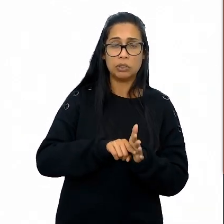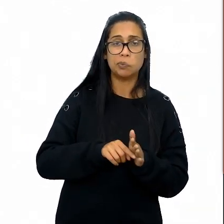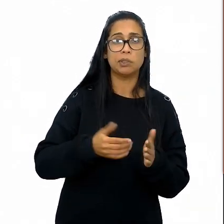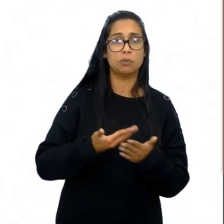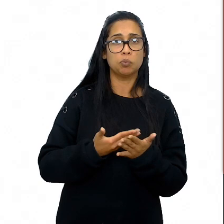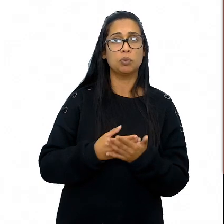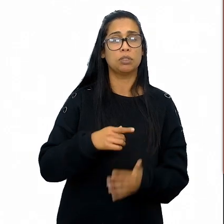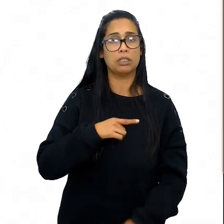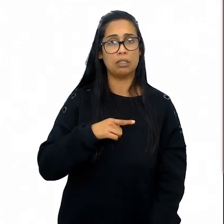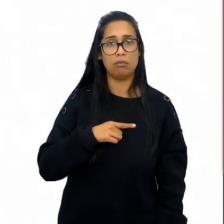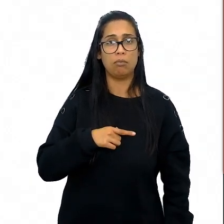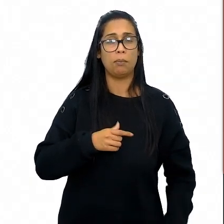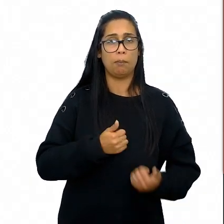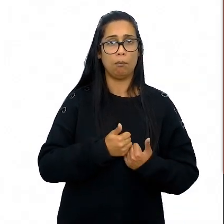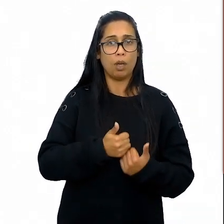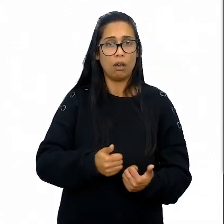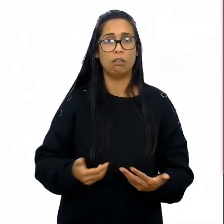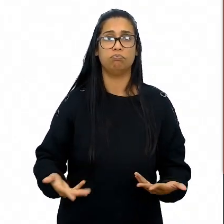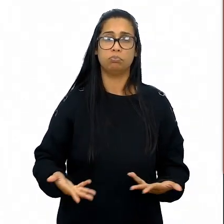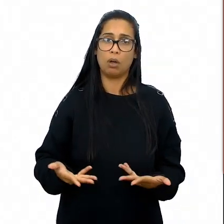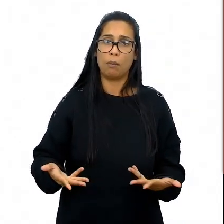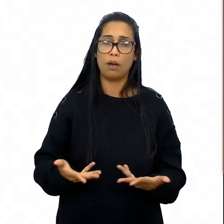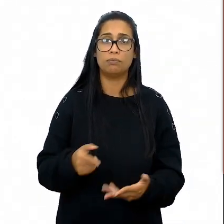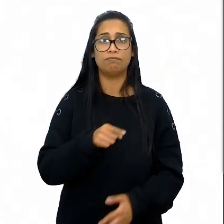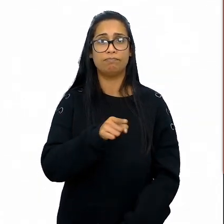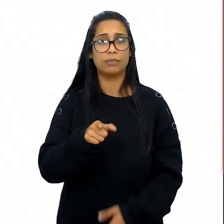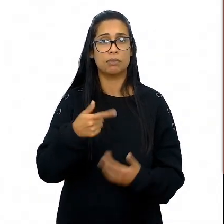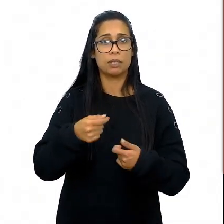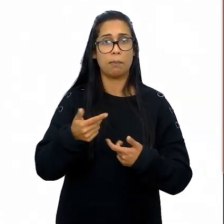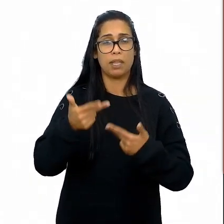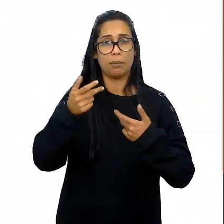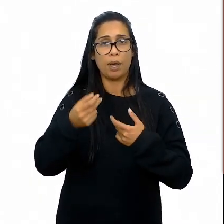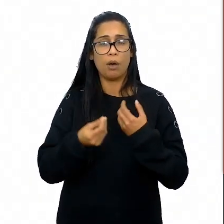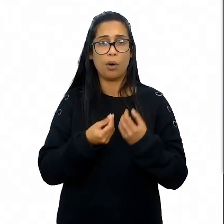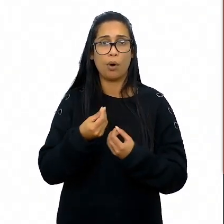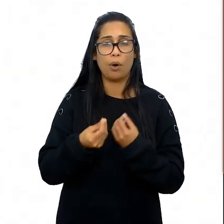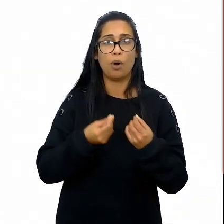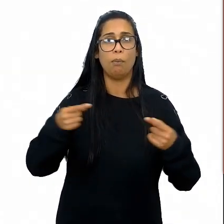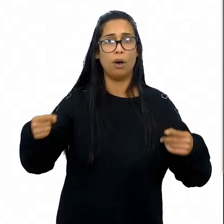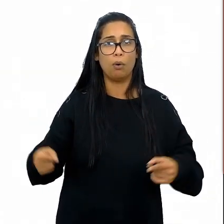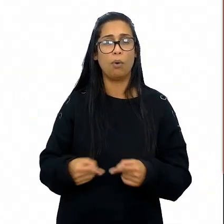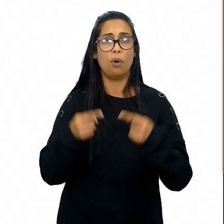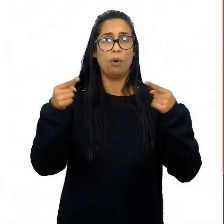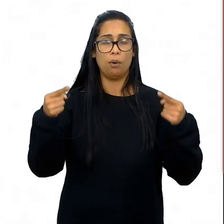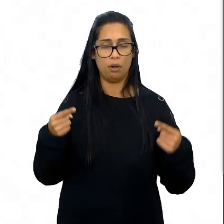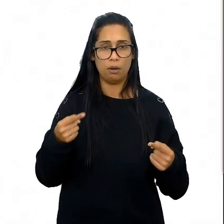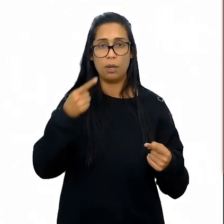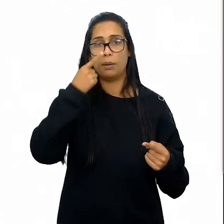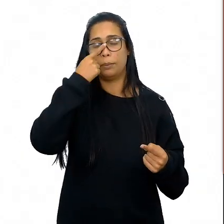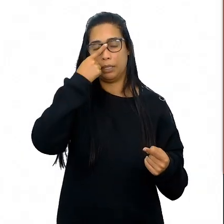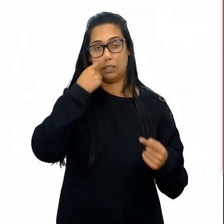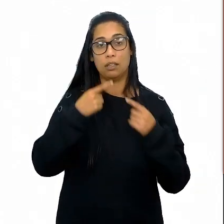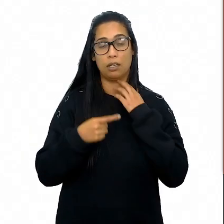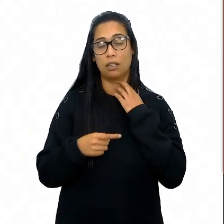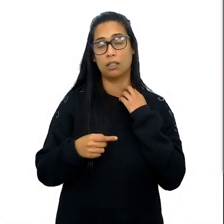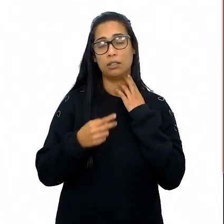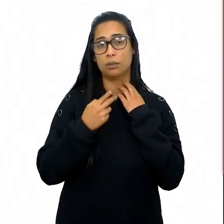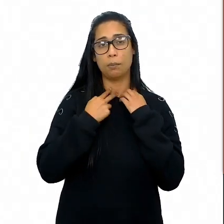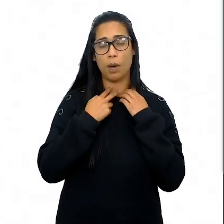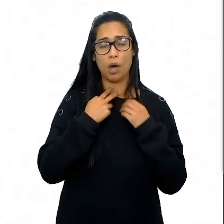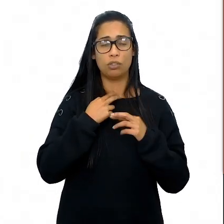as mesmas coisas então note como as coisas estão entrelaçadas E é claro não poderia ser diferente